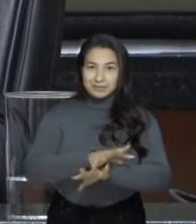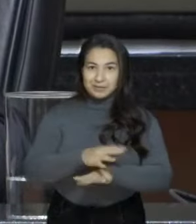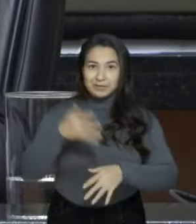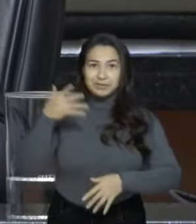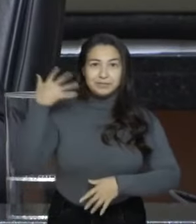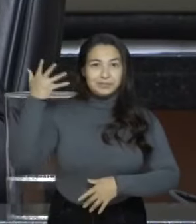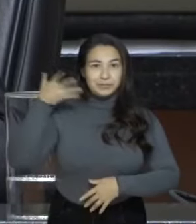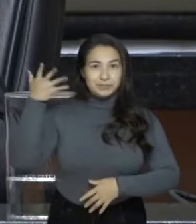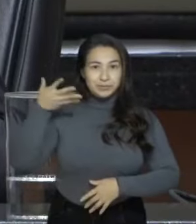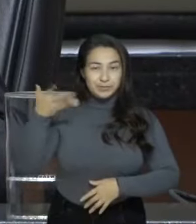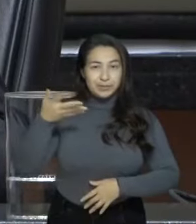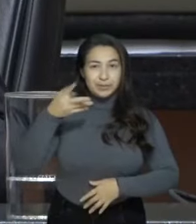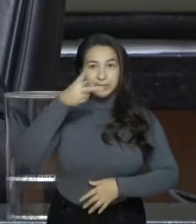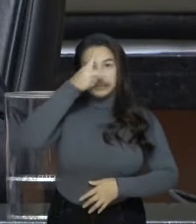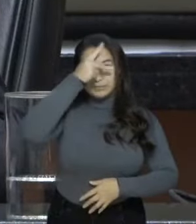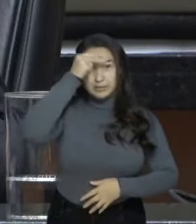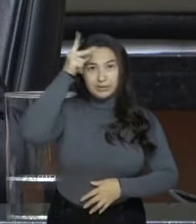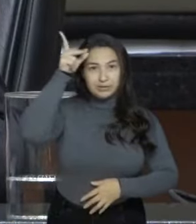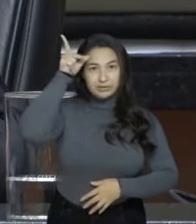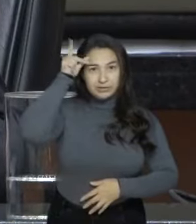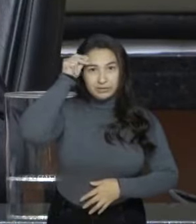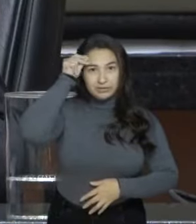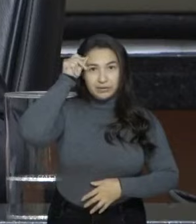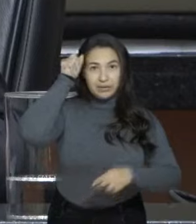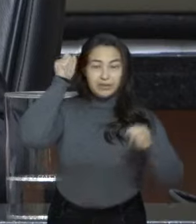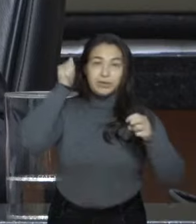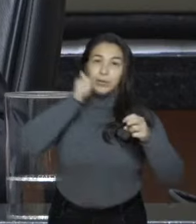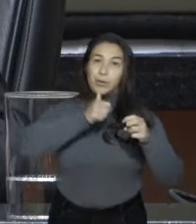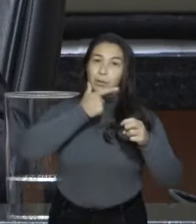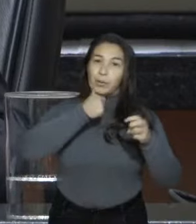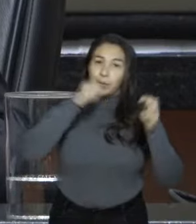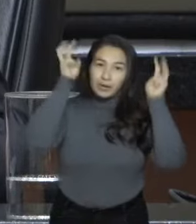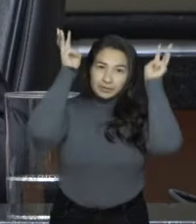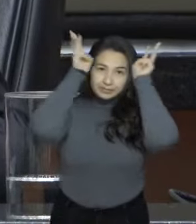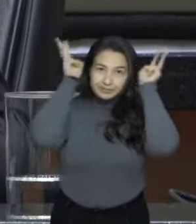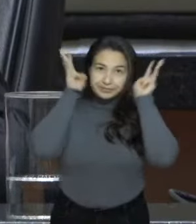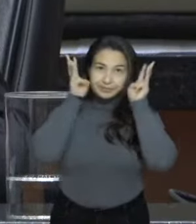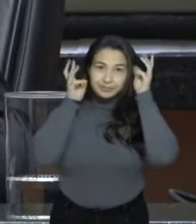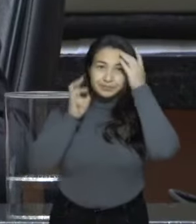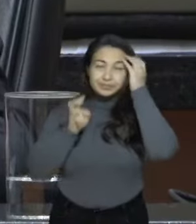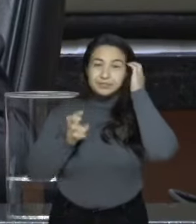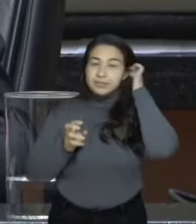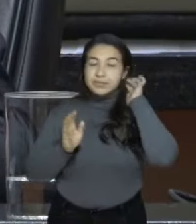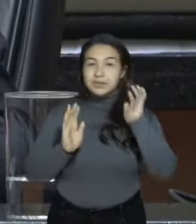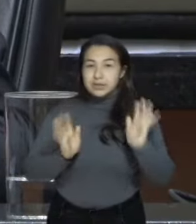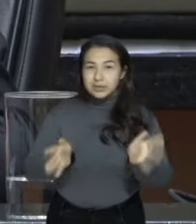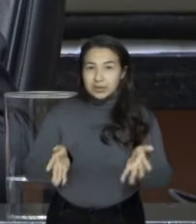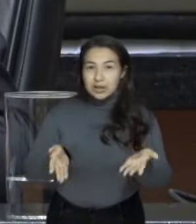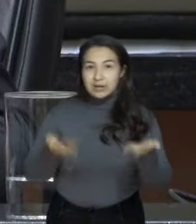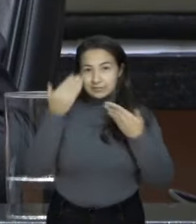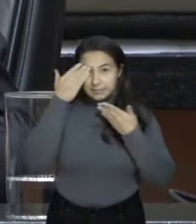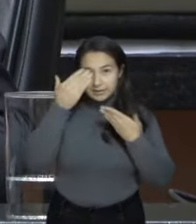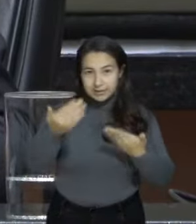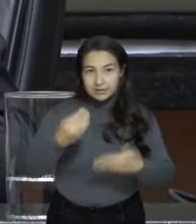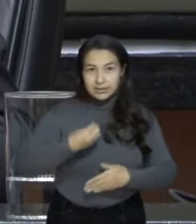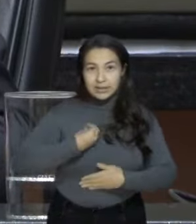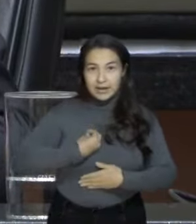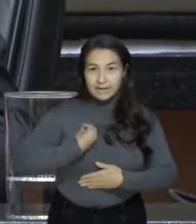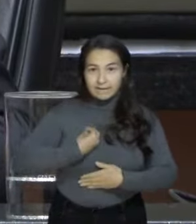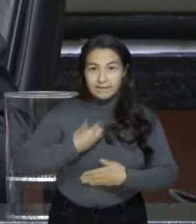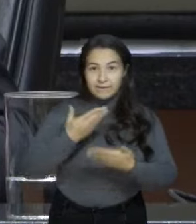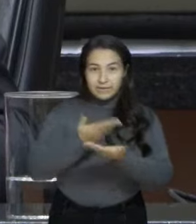o Senhor Prefeito e da rainha desde já nós agradecemos aqui a presença